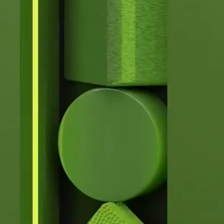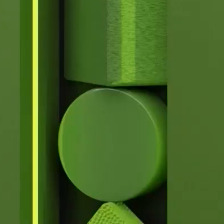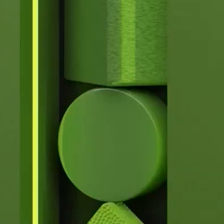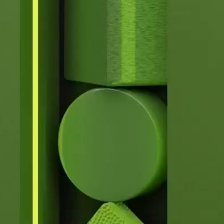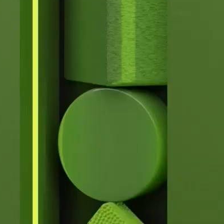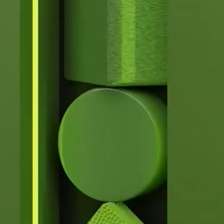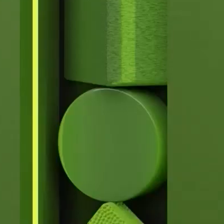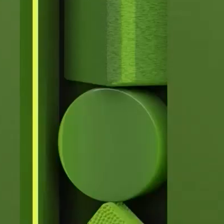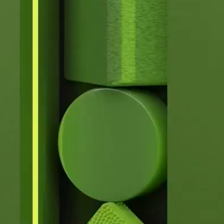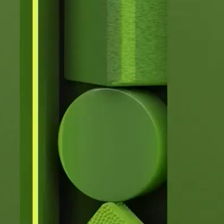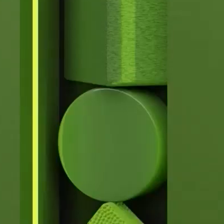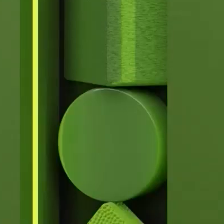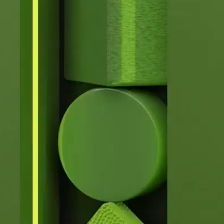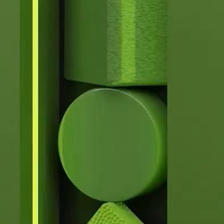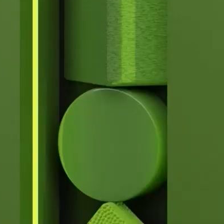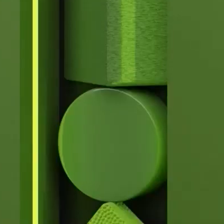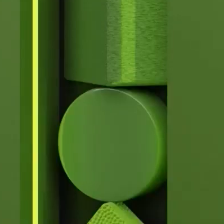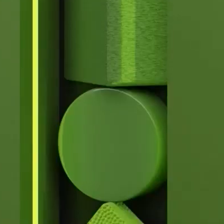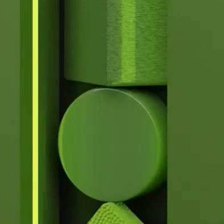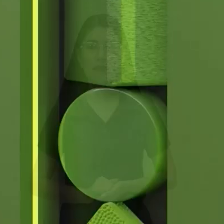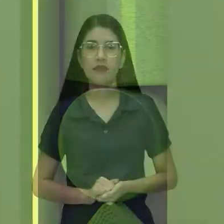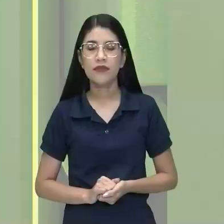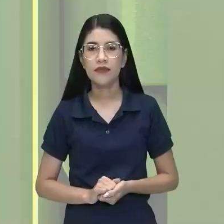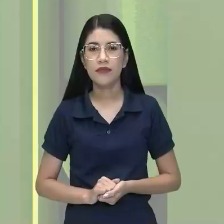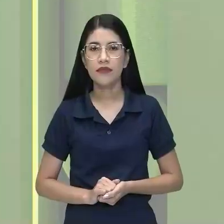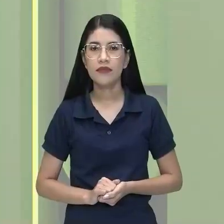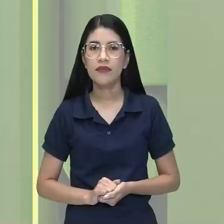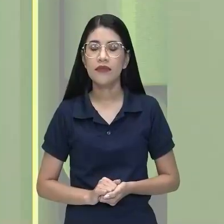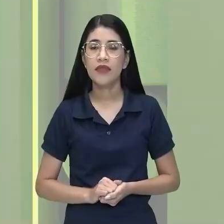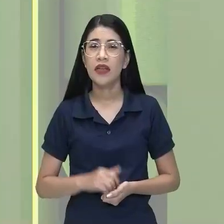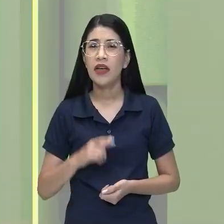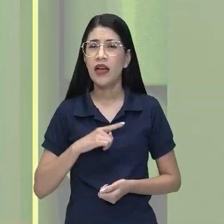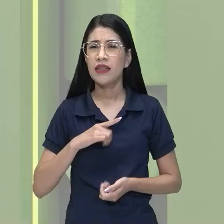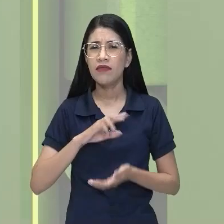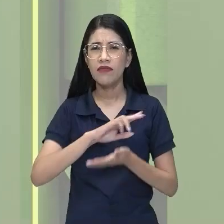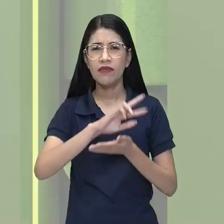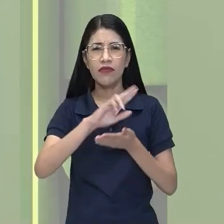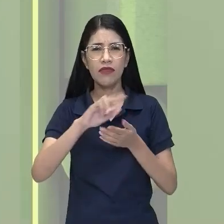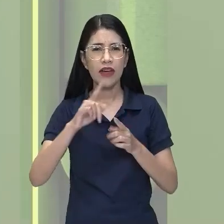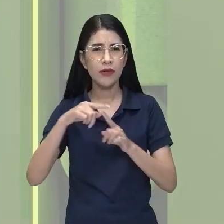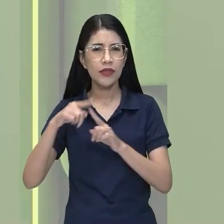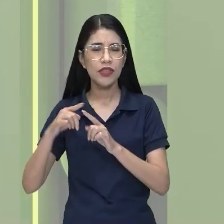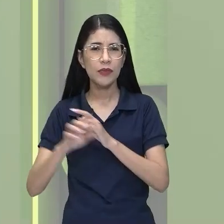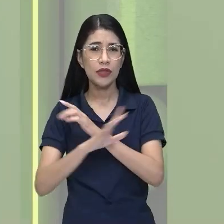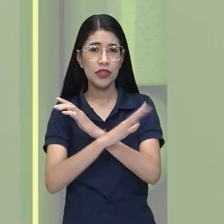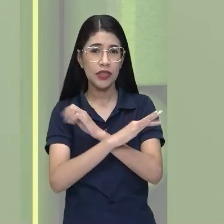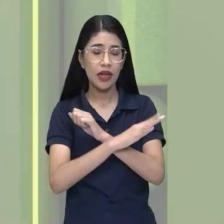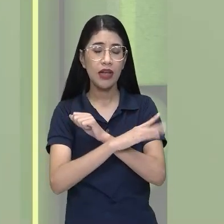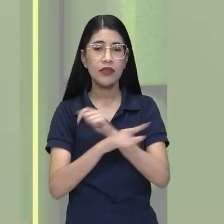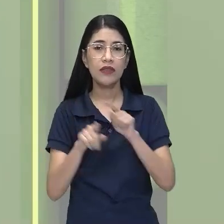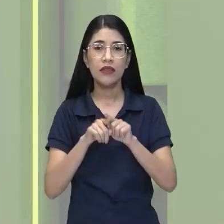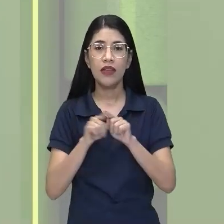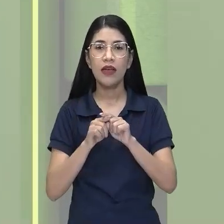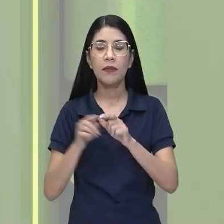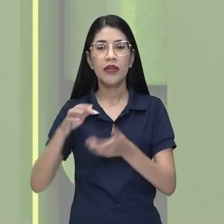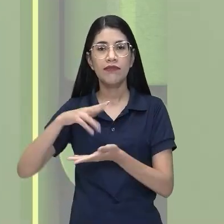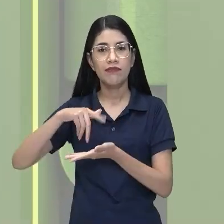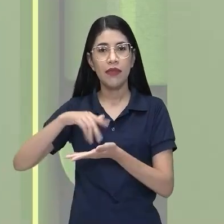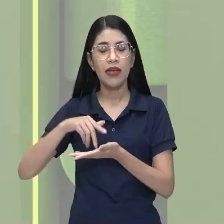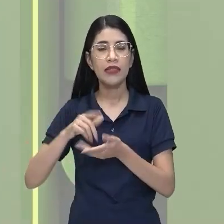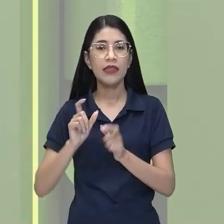Como a gente tem tantos ácidos, assim como tantas bases, houve uma classificação para a gente